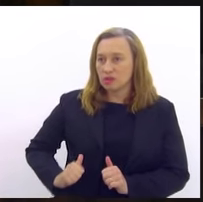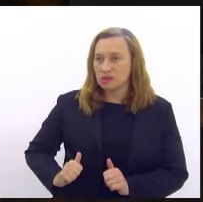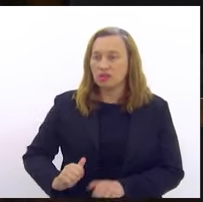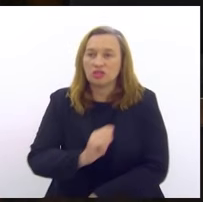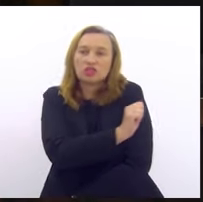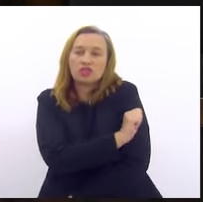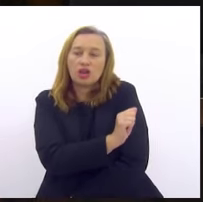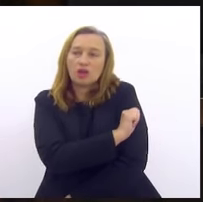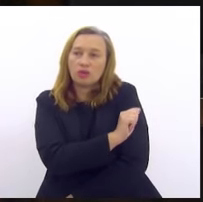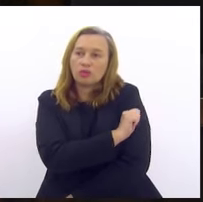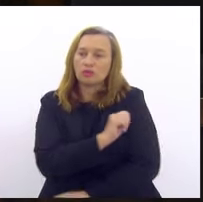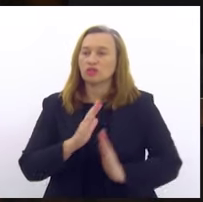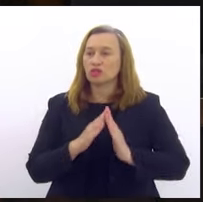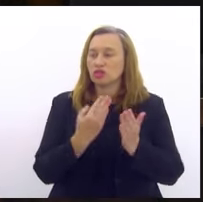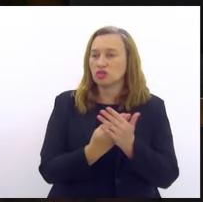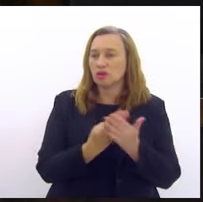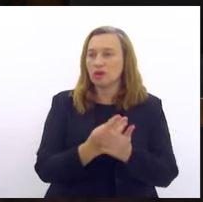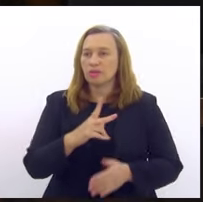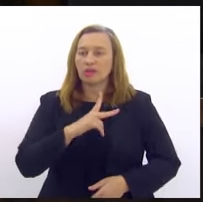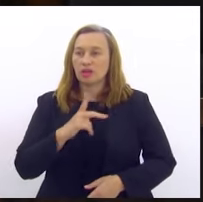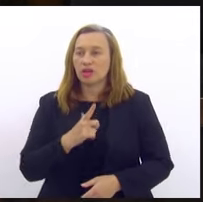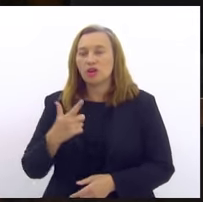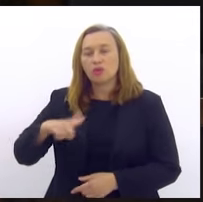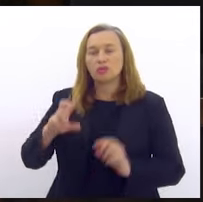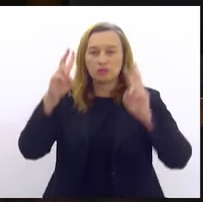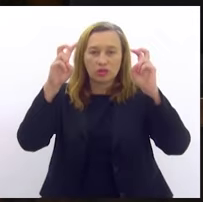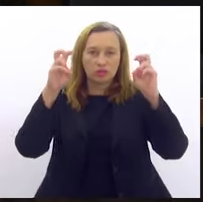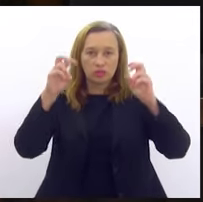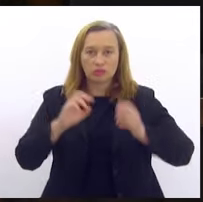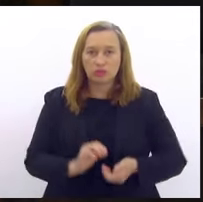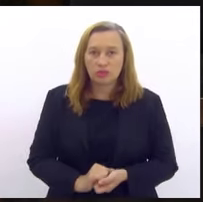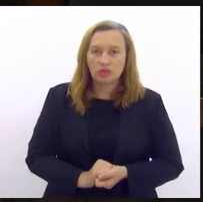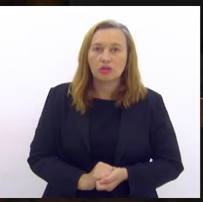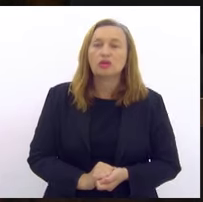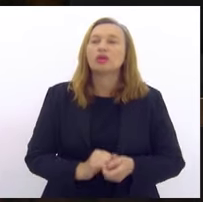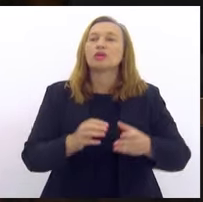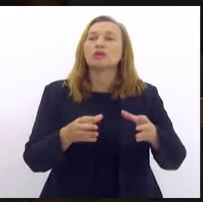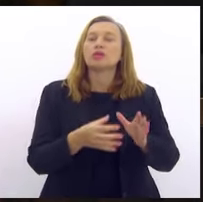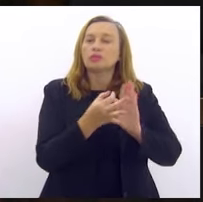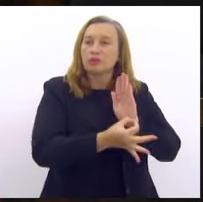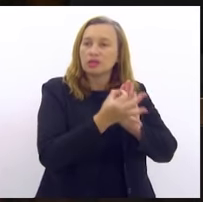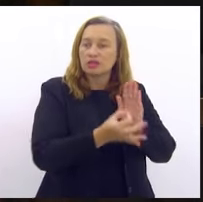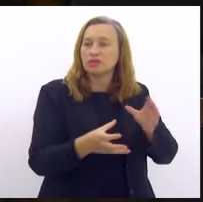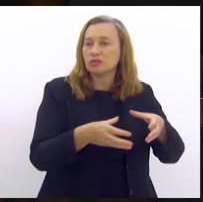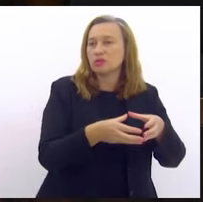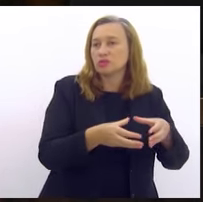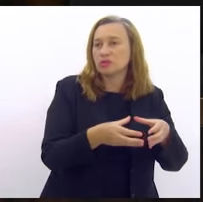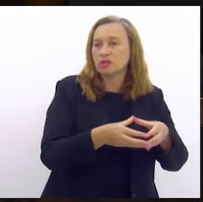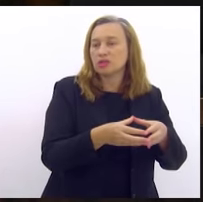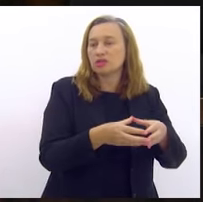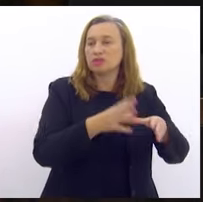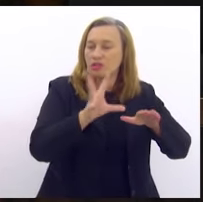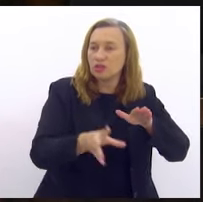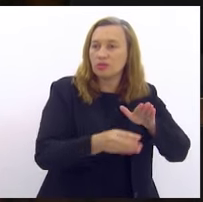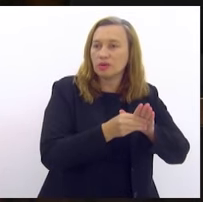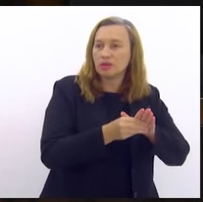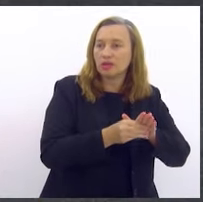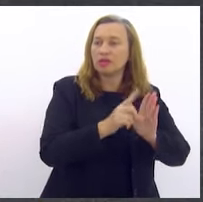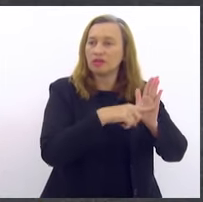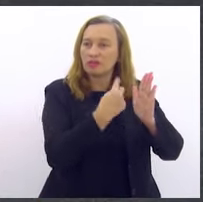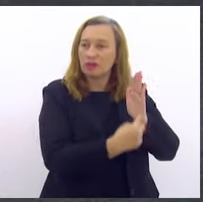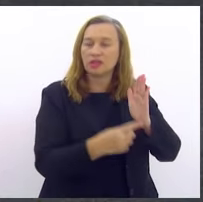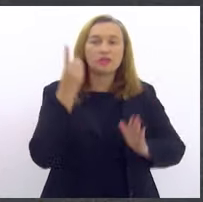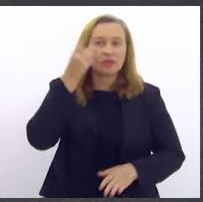instituições privadas e dá outras providências. Pendendo de parecer da Comissão de Emendas Constitucionais e Vetos, deputado Jorge Felipe